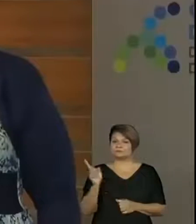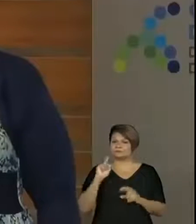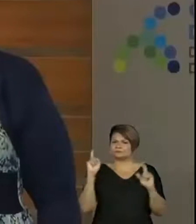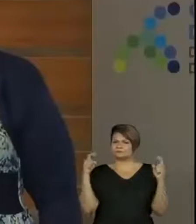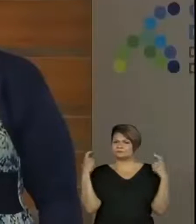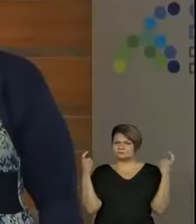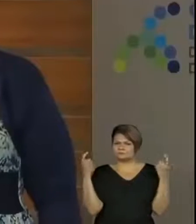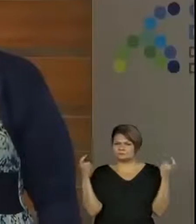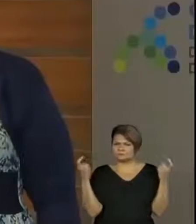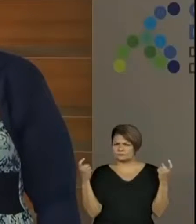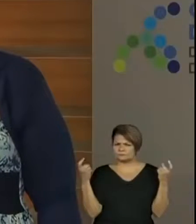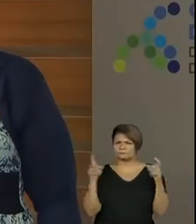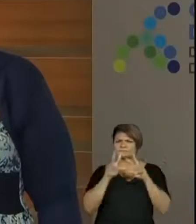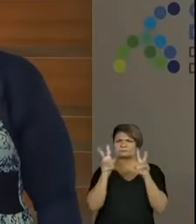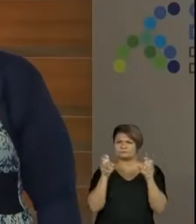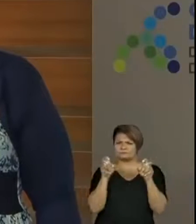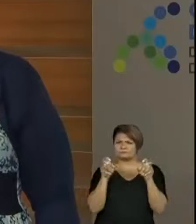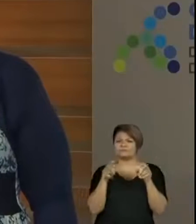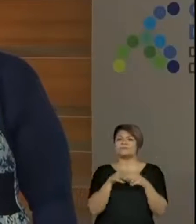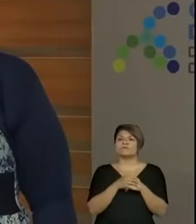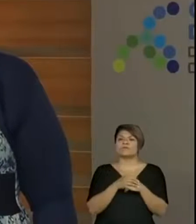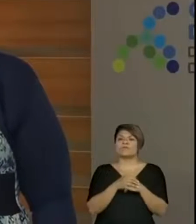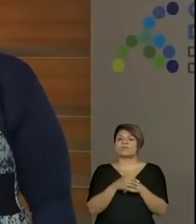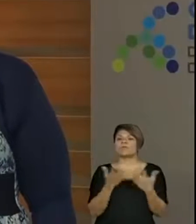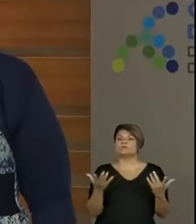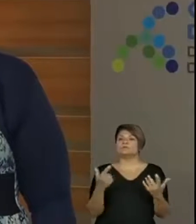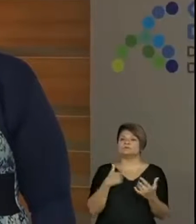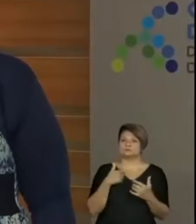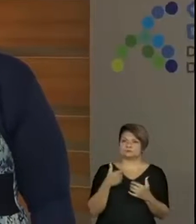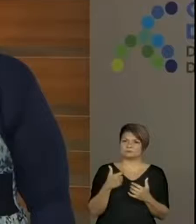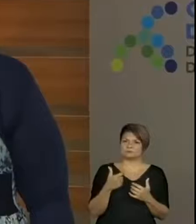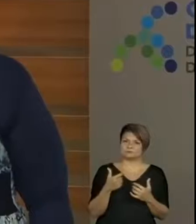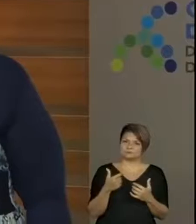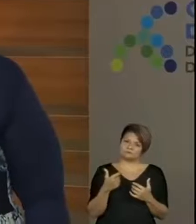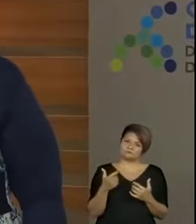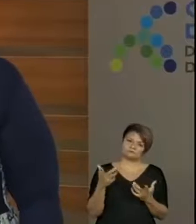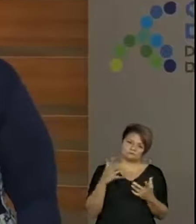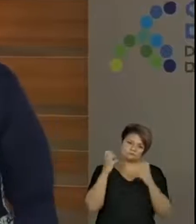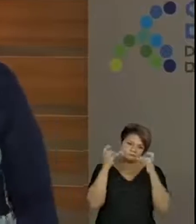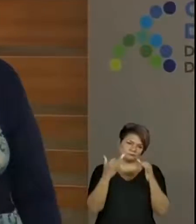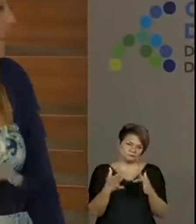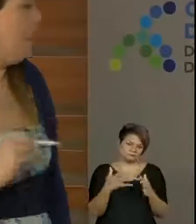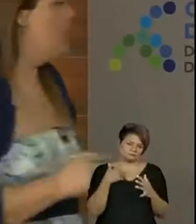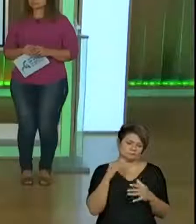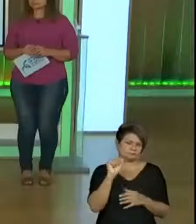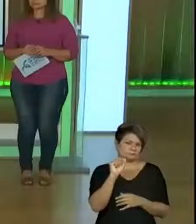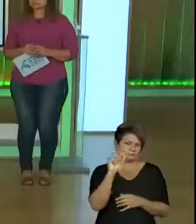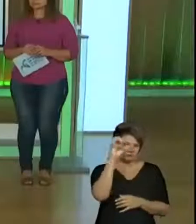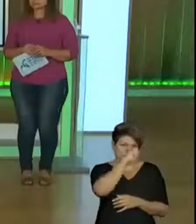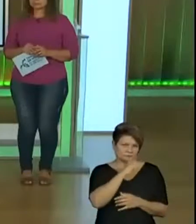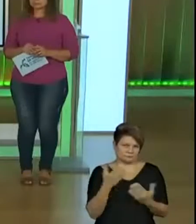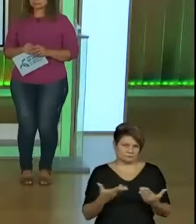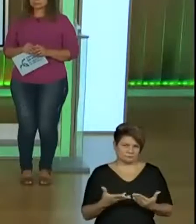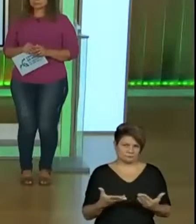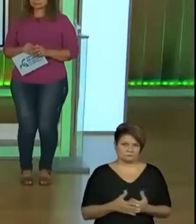título. A gente vai, ao longo da aula, crianças, explicando tudo o que vocês precisam aprender conosco hoje. Olha